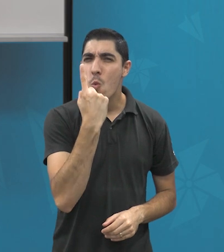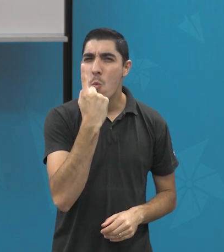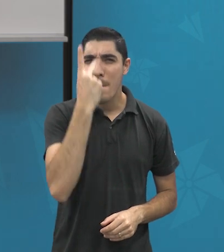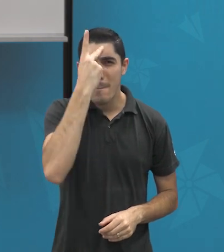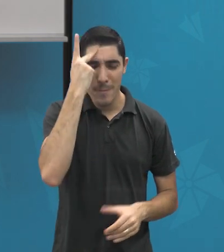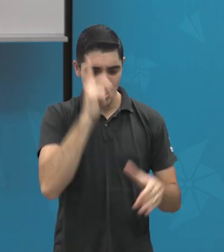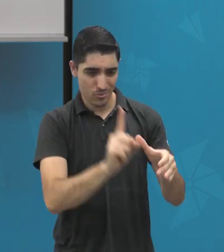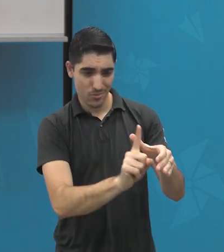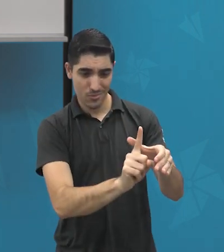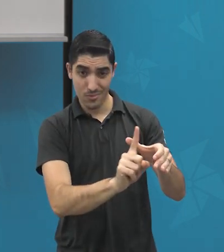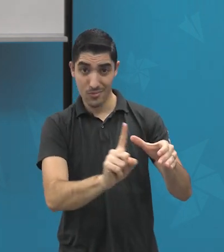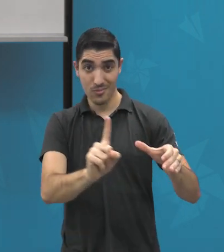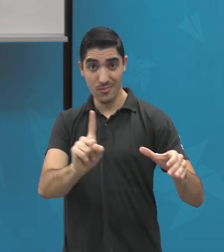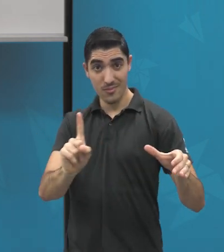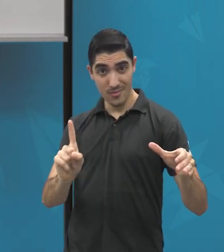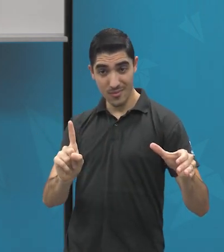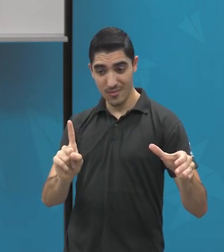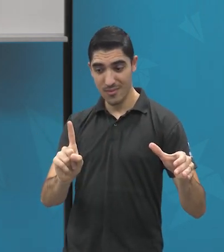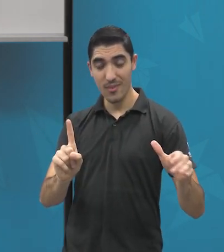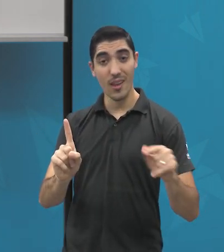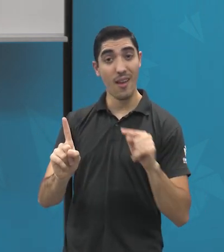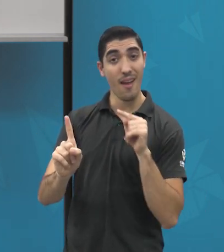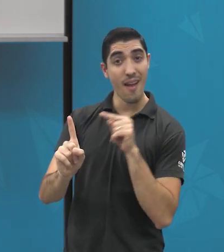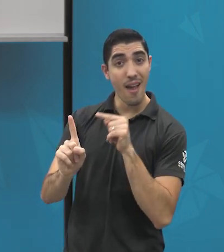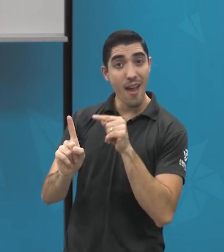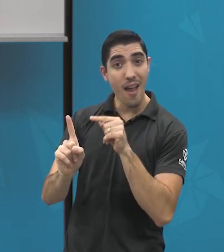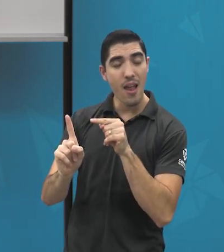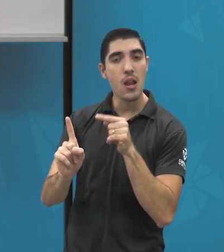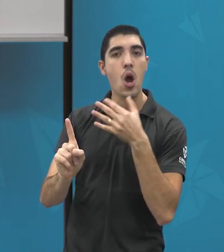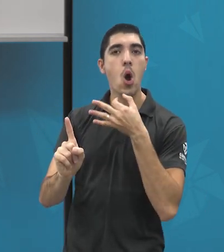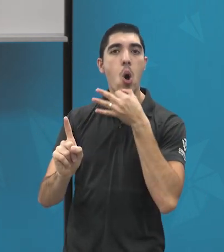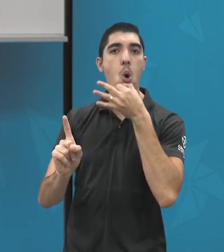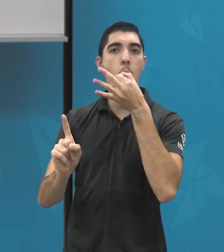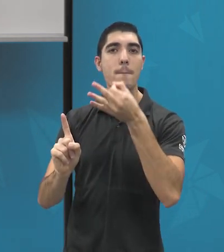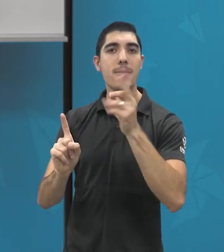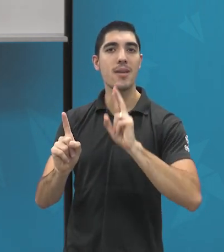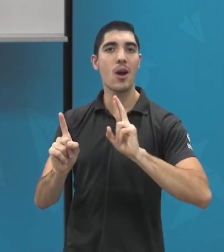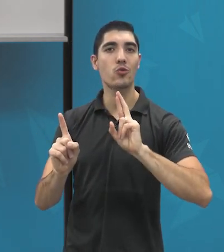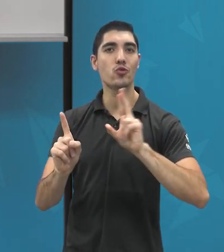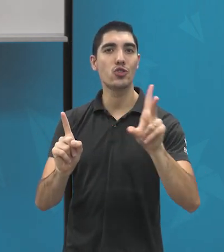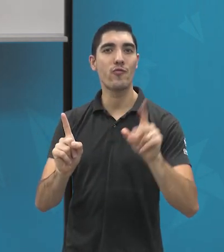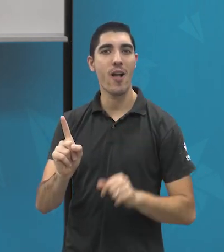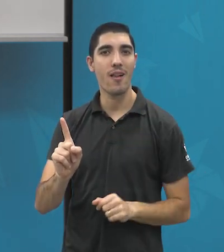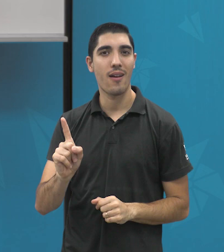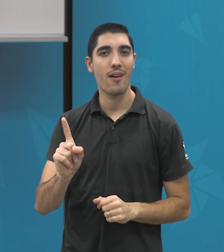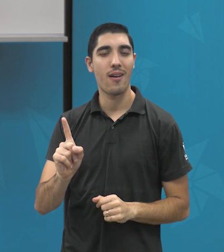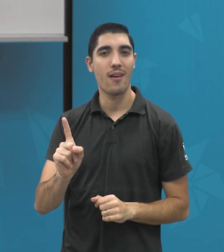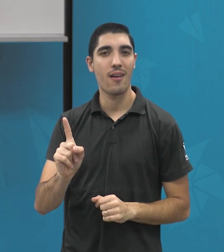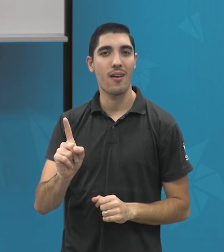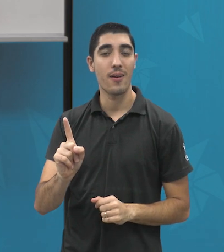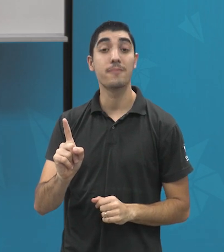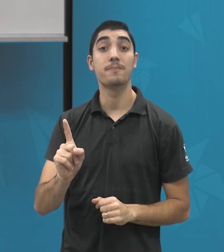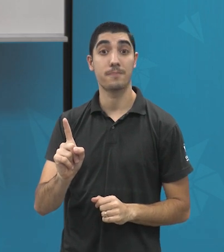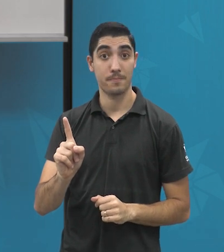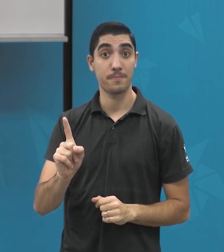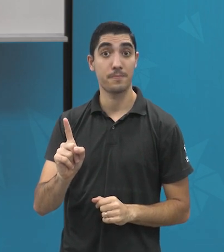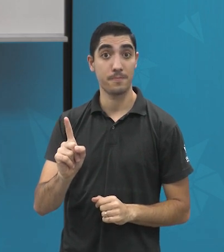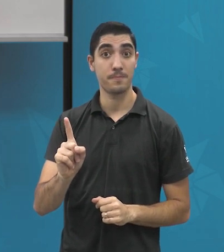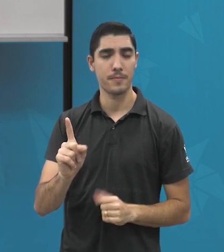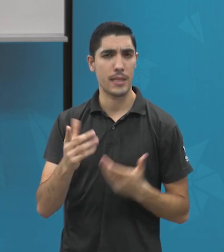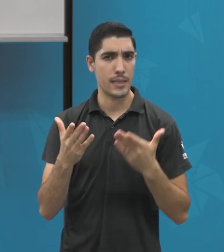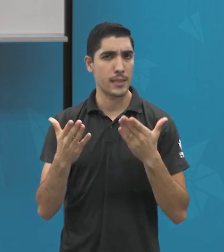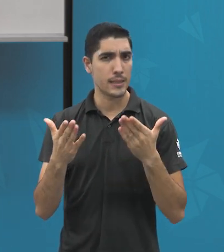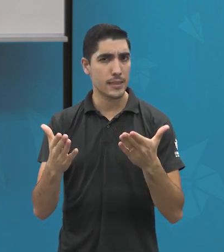em toda essa humanidade defenderia uma ideia contrária àquela. A gente